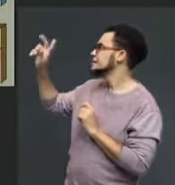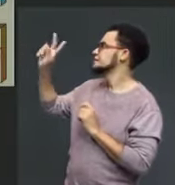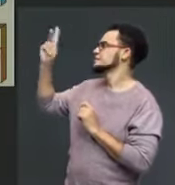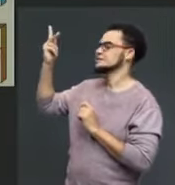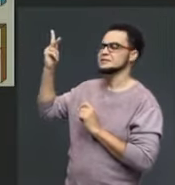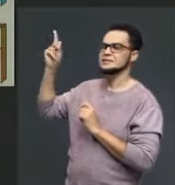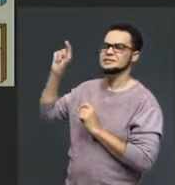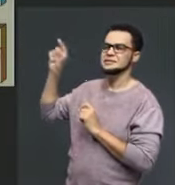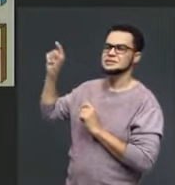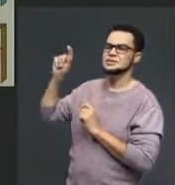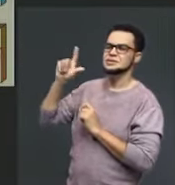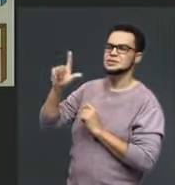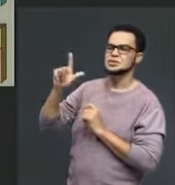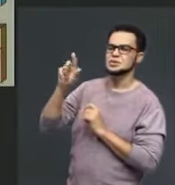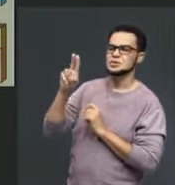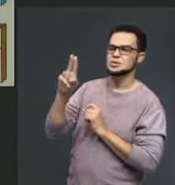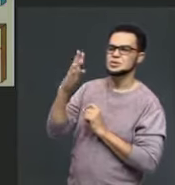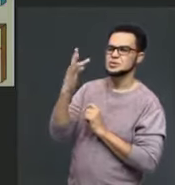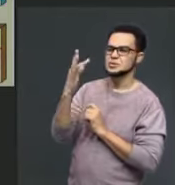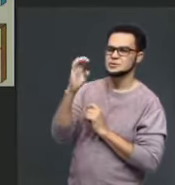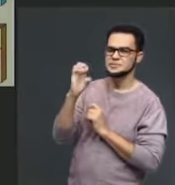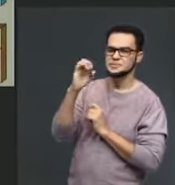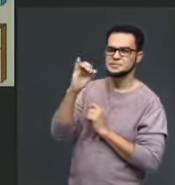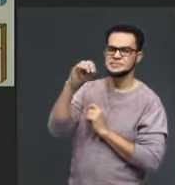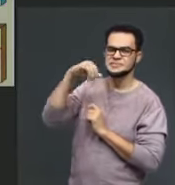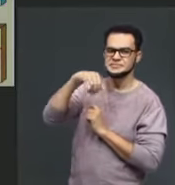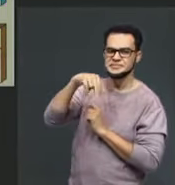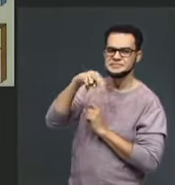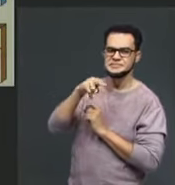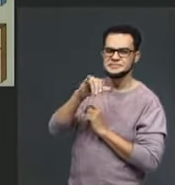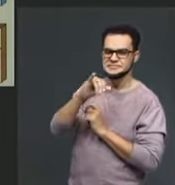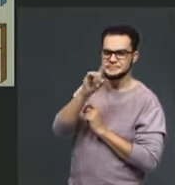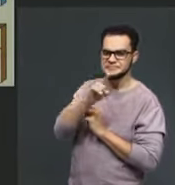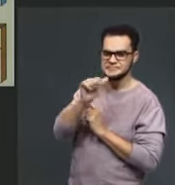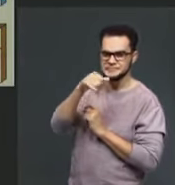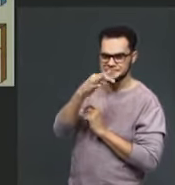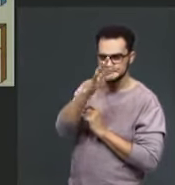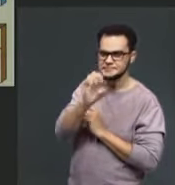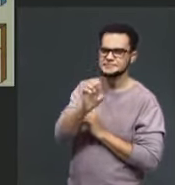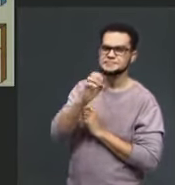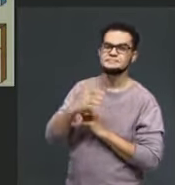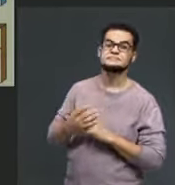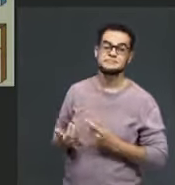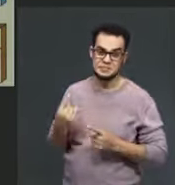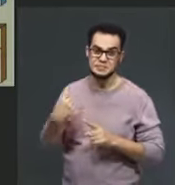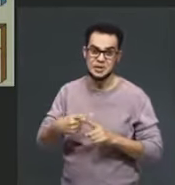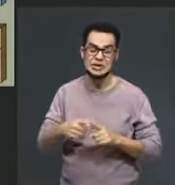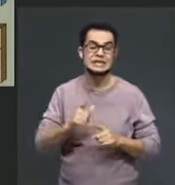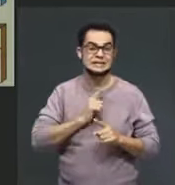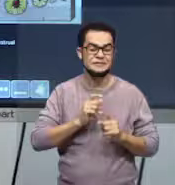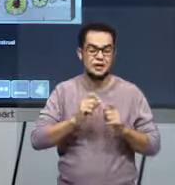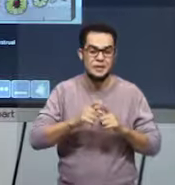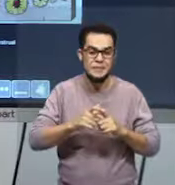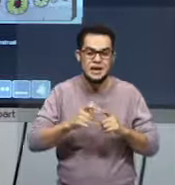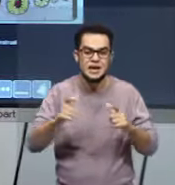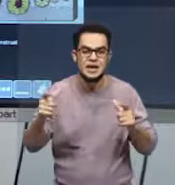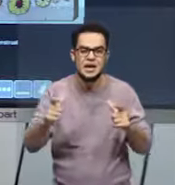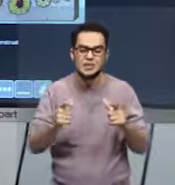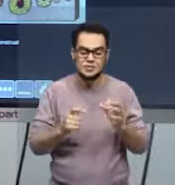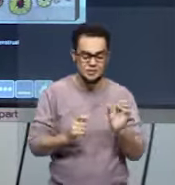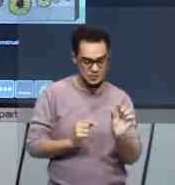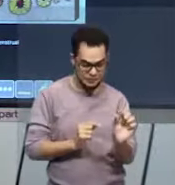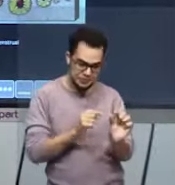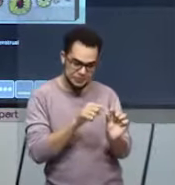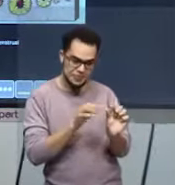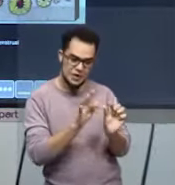hormônio luteinizante, olha que interessante. Na hora que houve o aumento do folículo estimulante, está